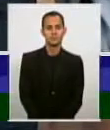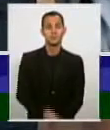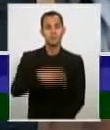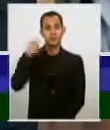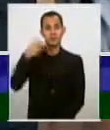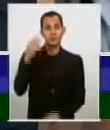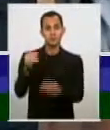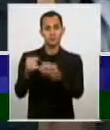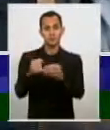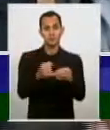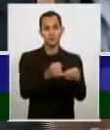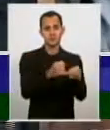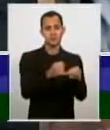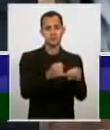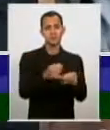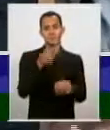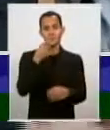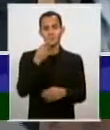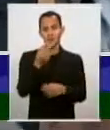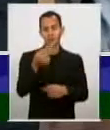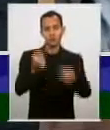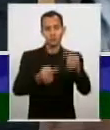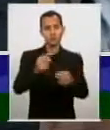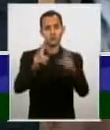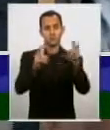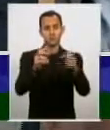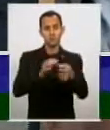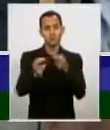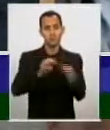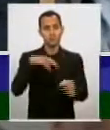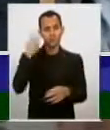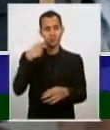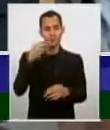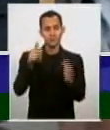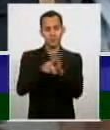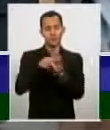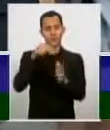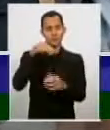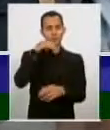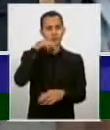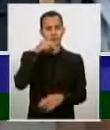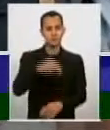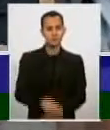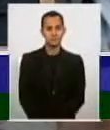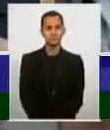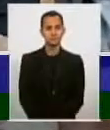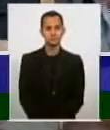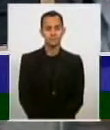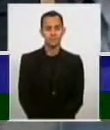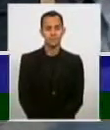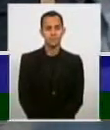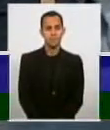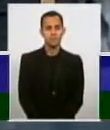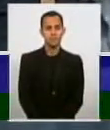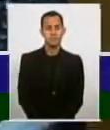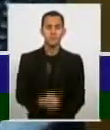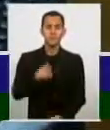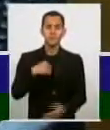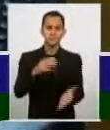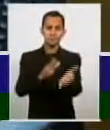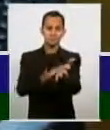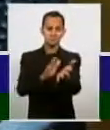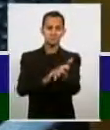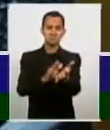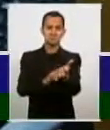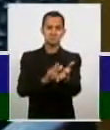Vereador Isaac Cruz, com a palavra em discussão ao projeto, vereador Márcio Nobre. Muito bem. Eu quero